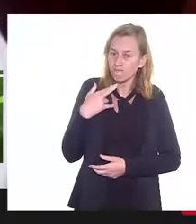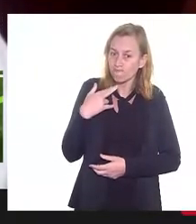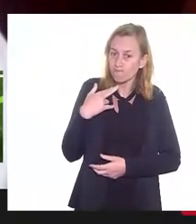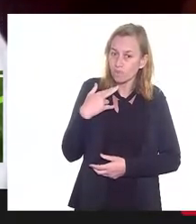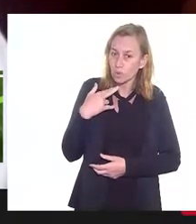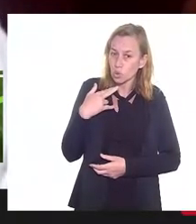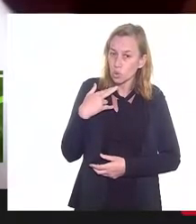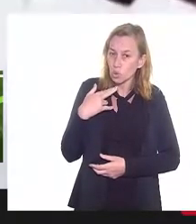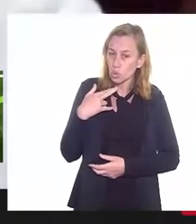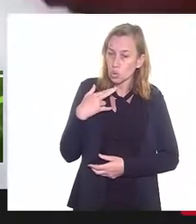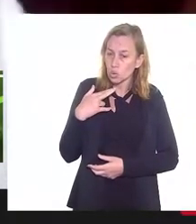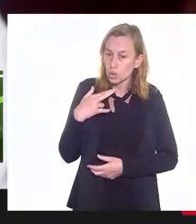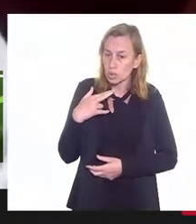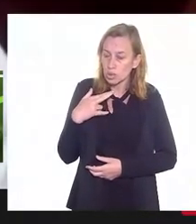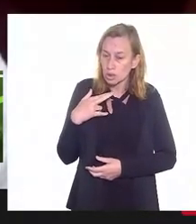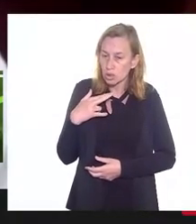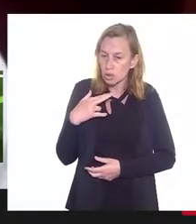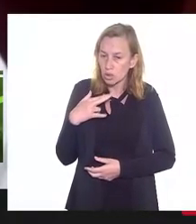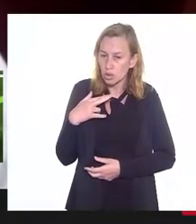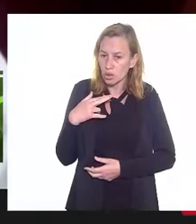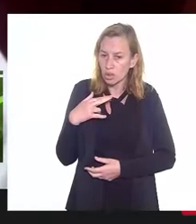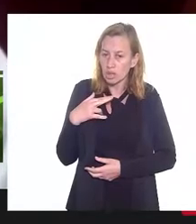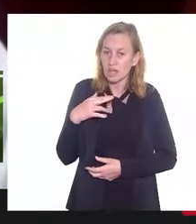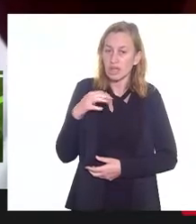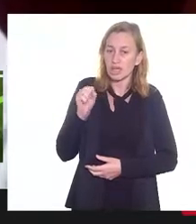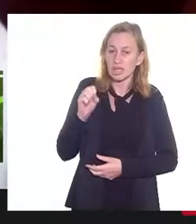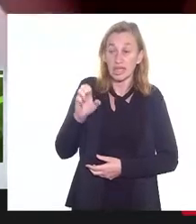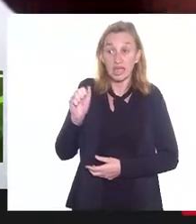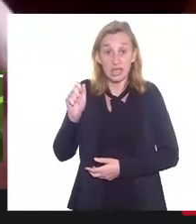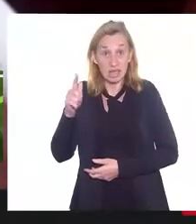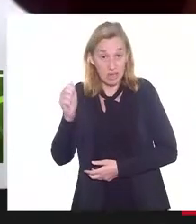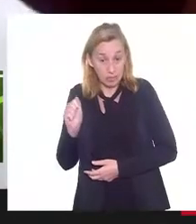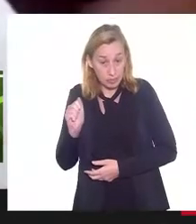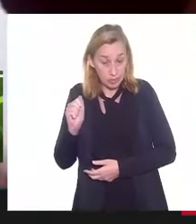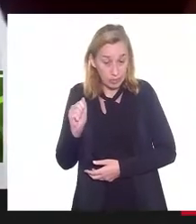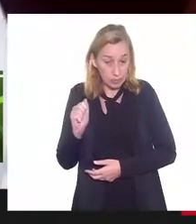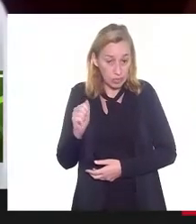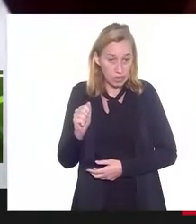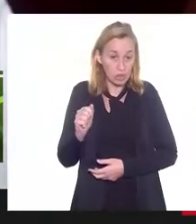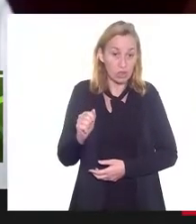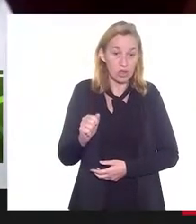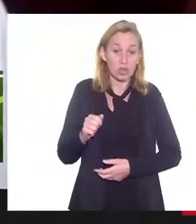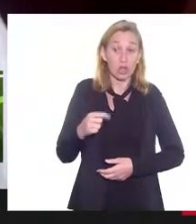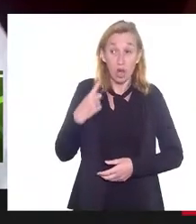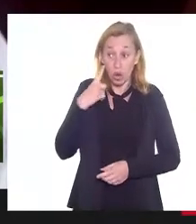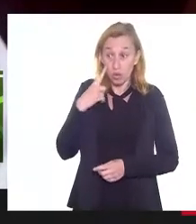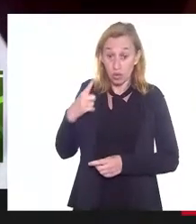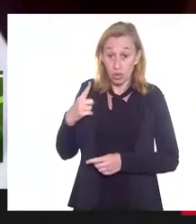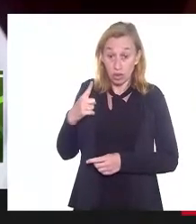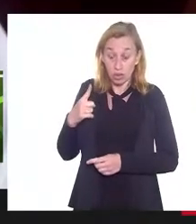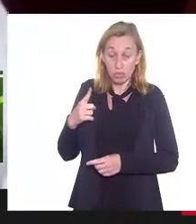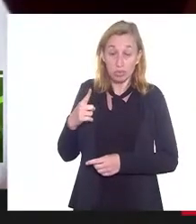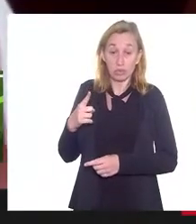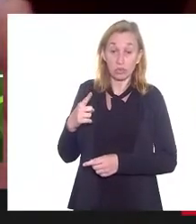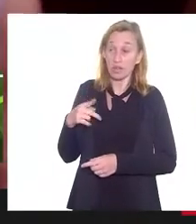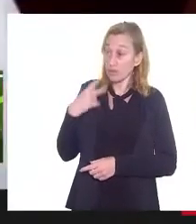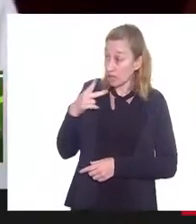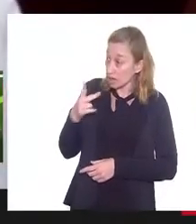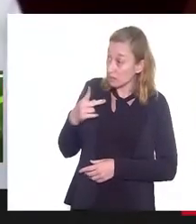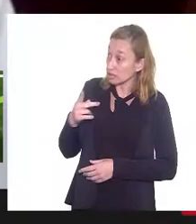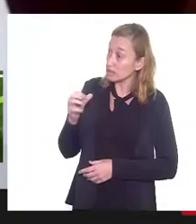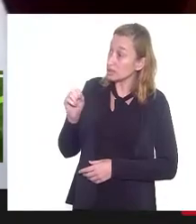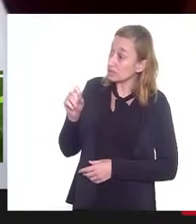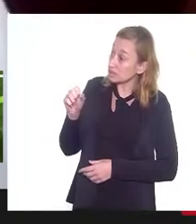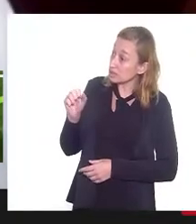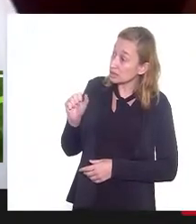meu Deus, era o homem do Ogum, César Bastos. César Bastos. Eu cruzei o corredor com ele e disse para ele: ô